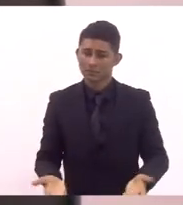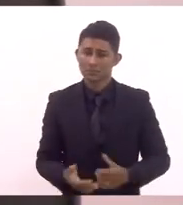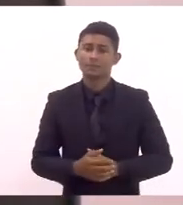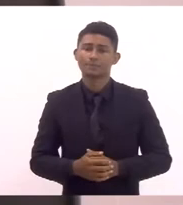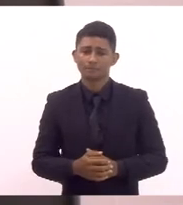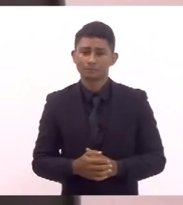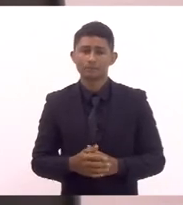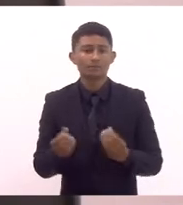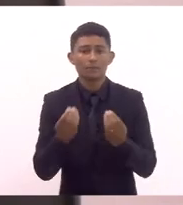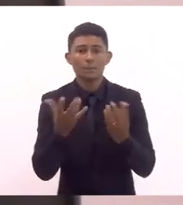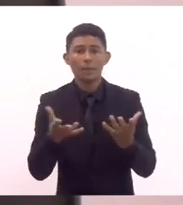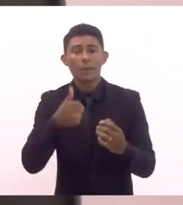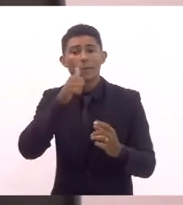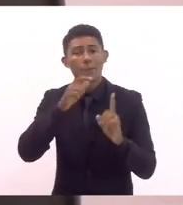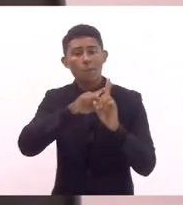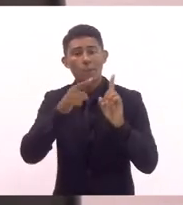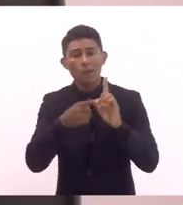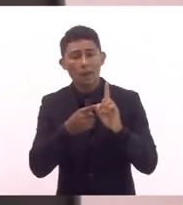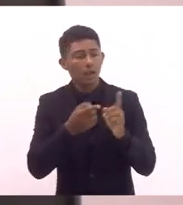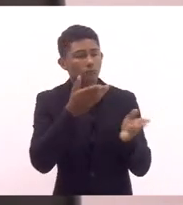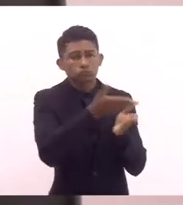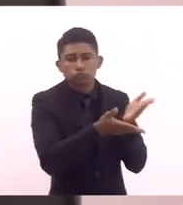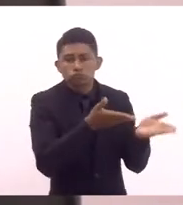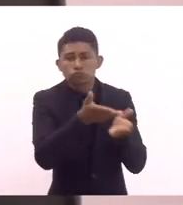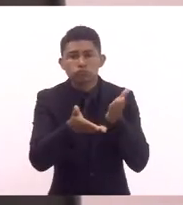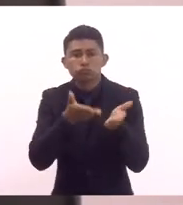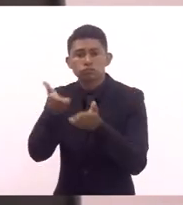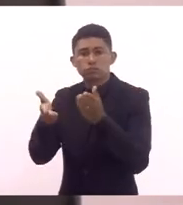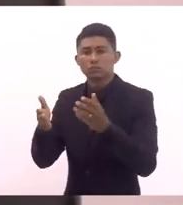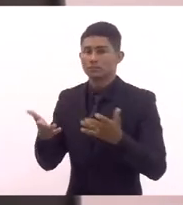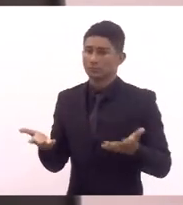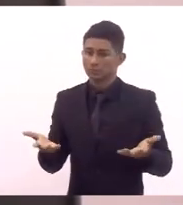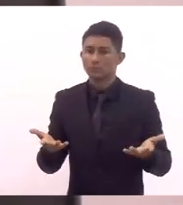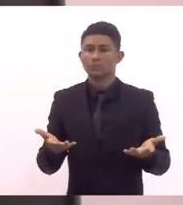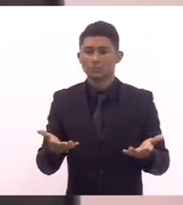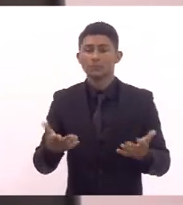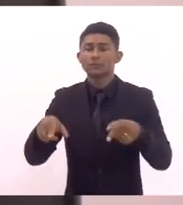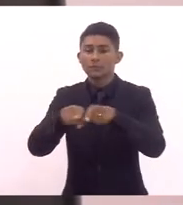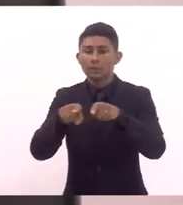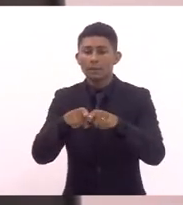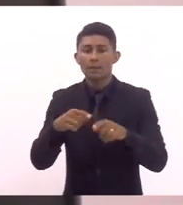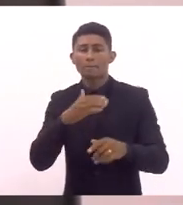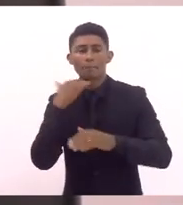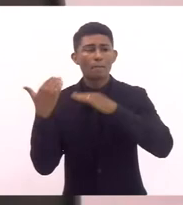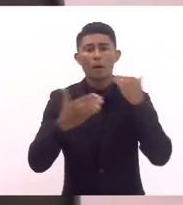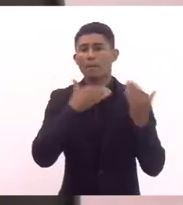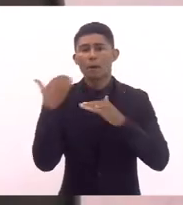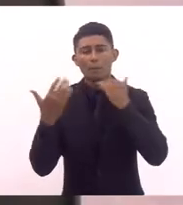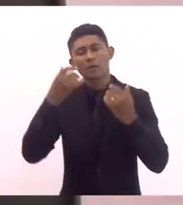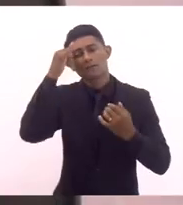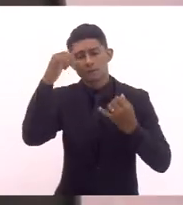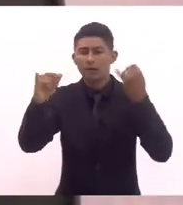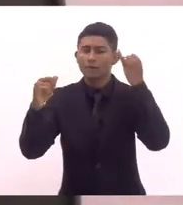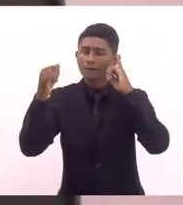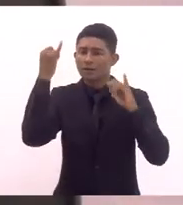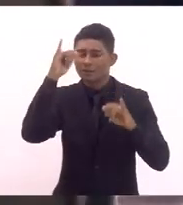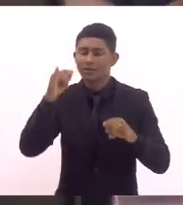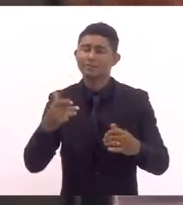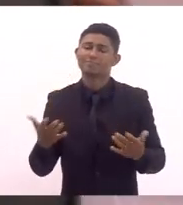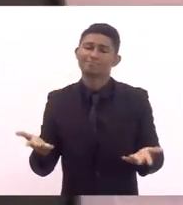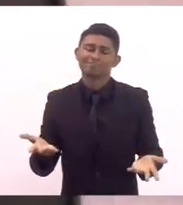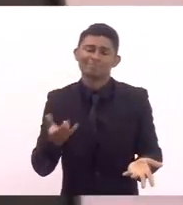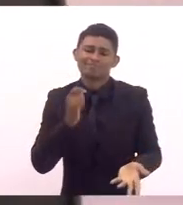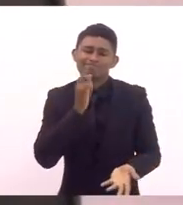propícios para atender essa mulher e evitar essa essas mortes evitáveis que lamentavelmente